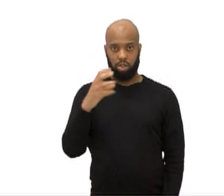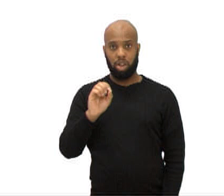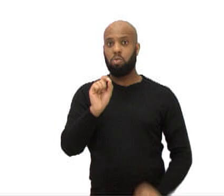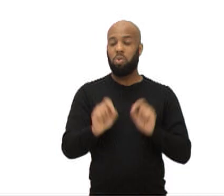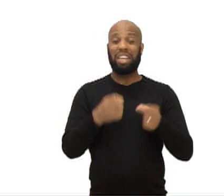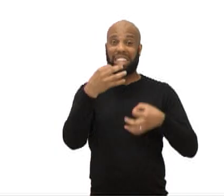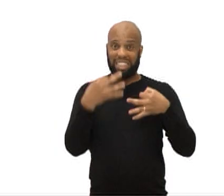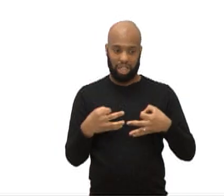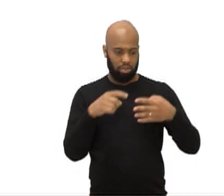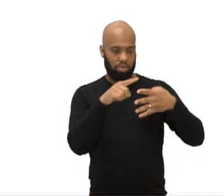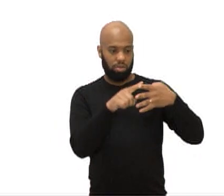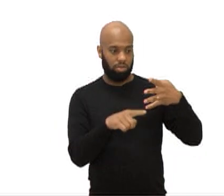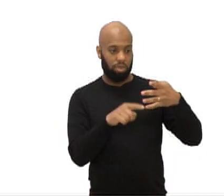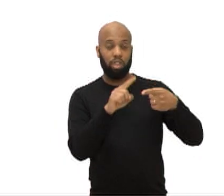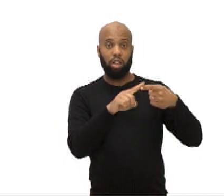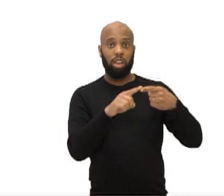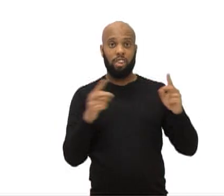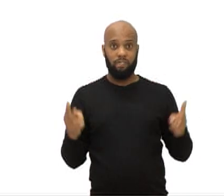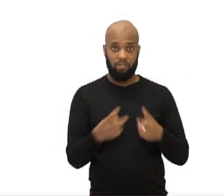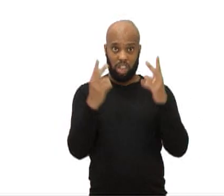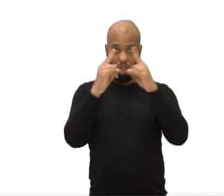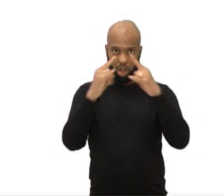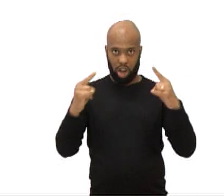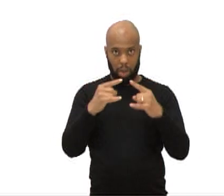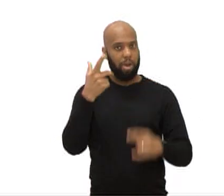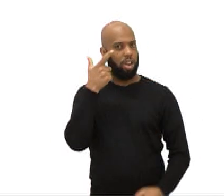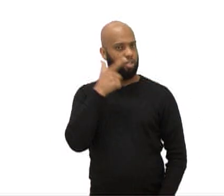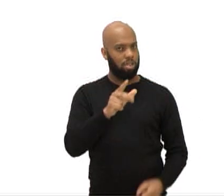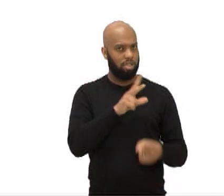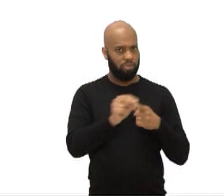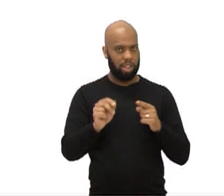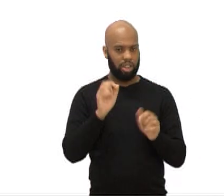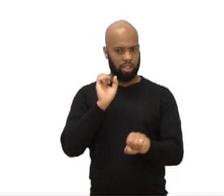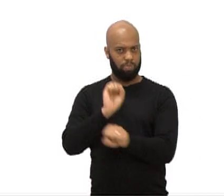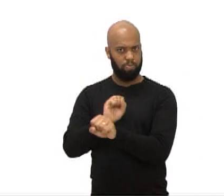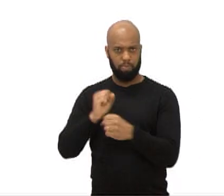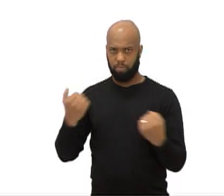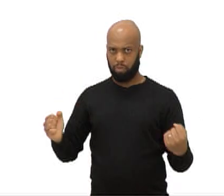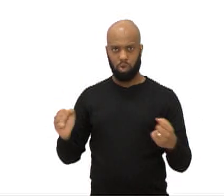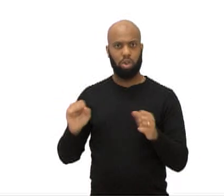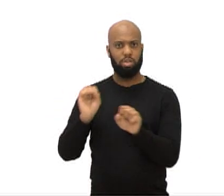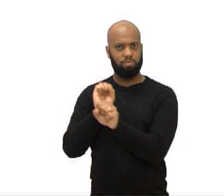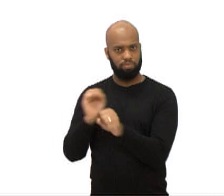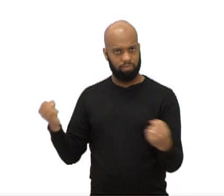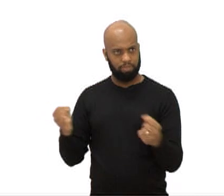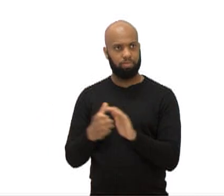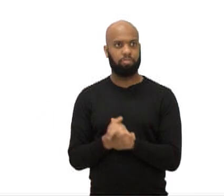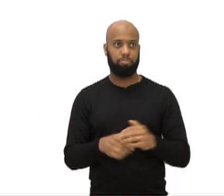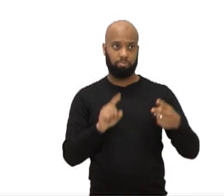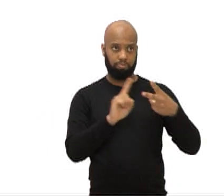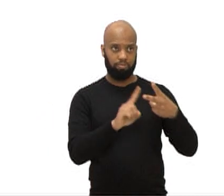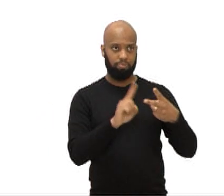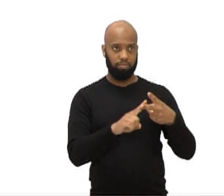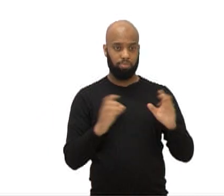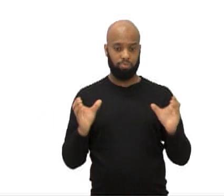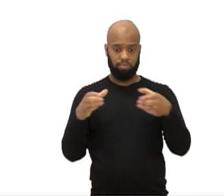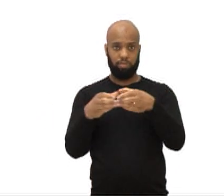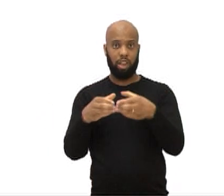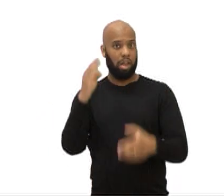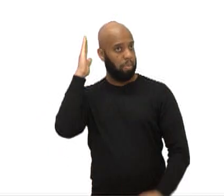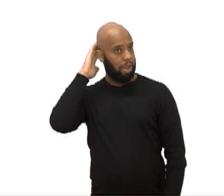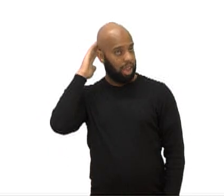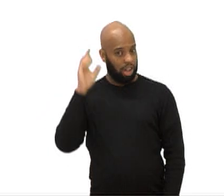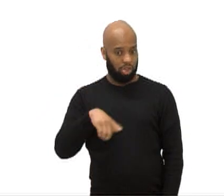afirmar: A. Resultou na vitória dos cabanos, conseguindo o fim da escravidão. B. A província do Grão-Pará pôde escolher o seu presidente